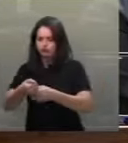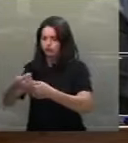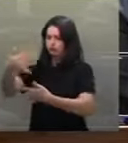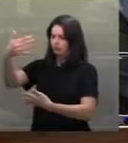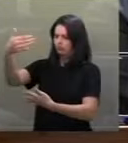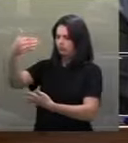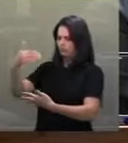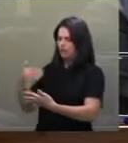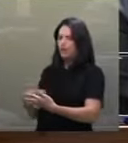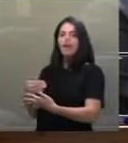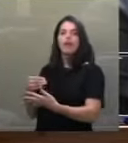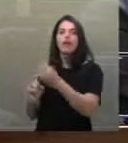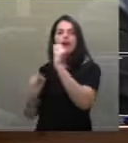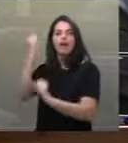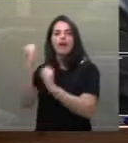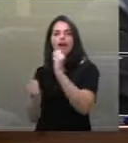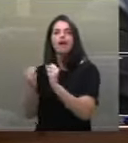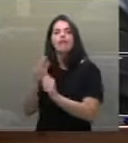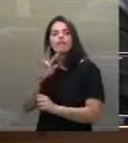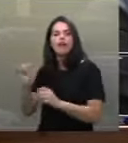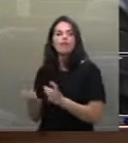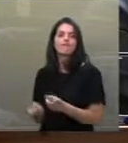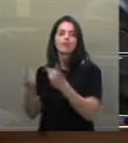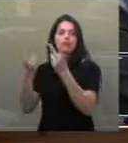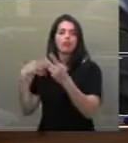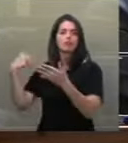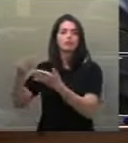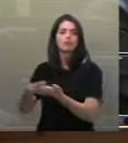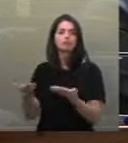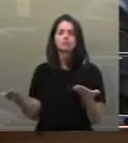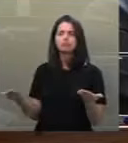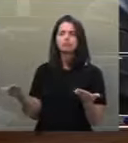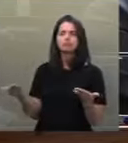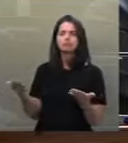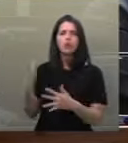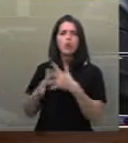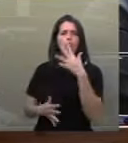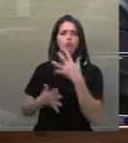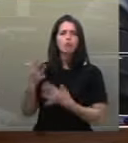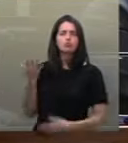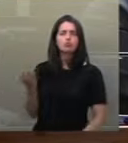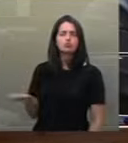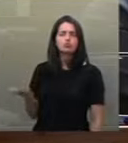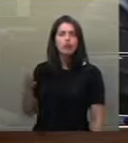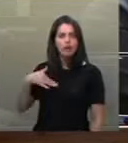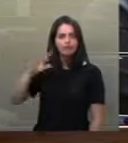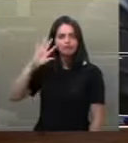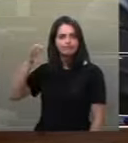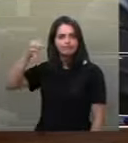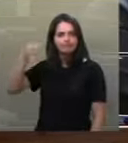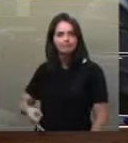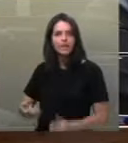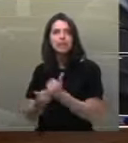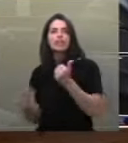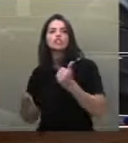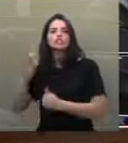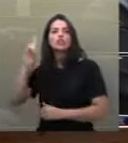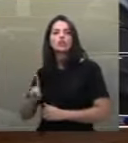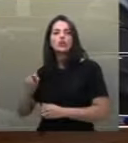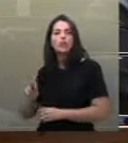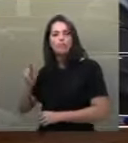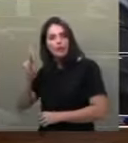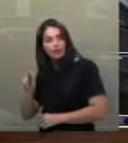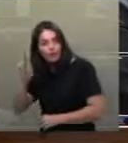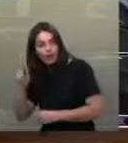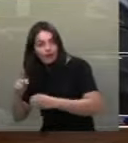refinarias destinadas à venda. Até hoje não ficou claro se essa foi uma definição autônoma da diretoria da empresa ou